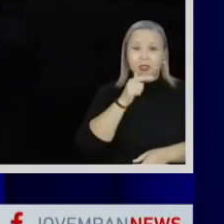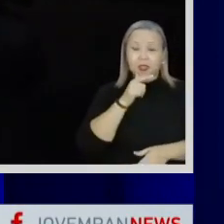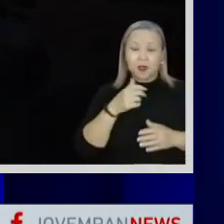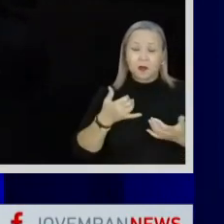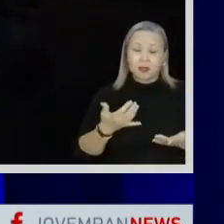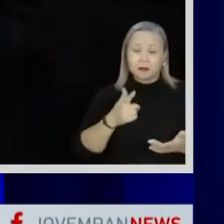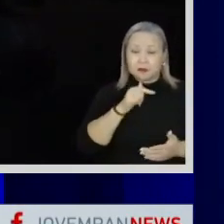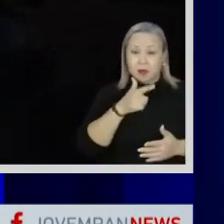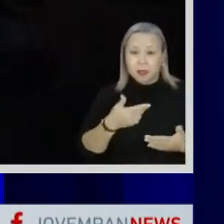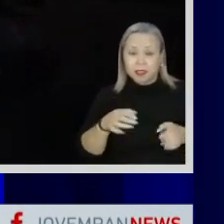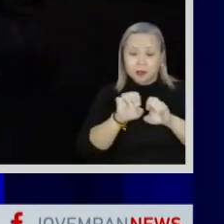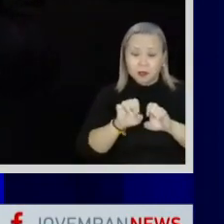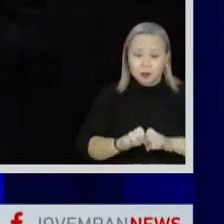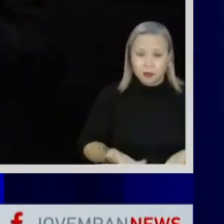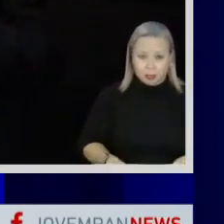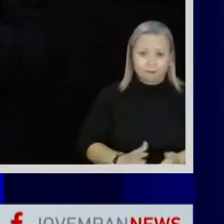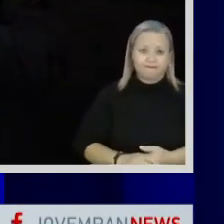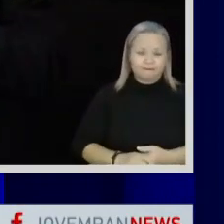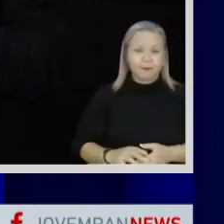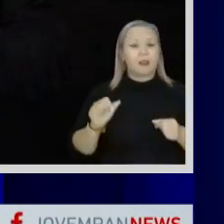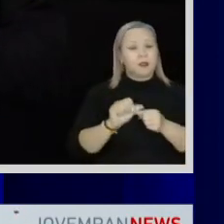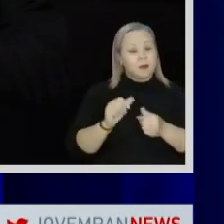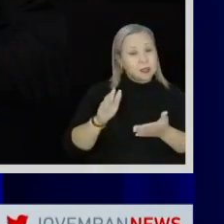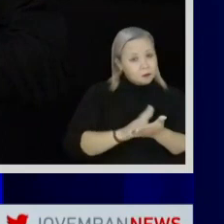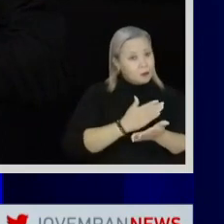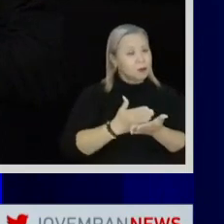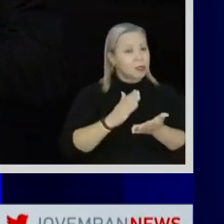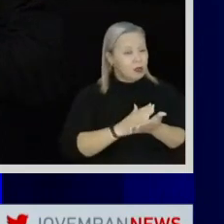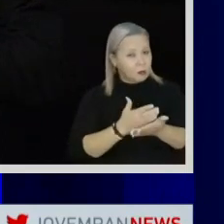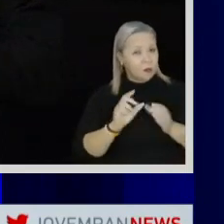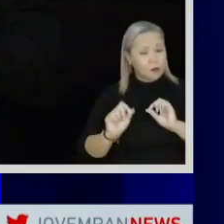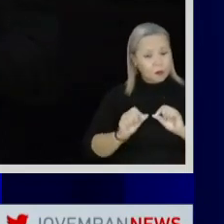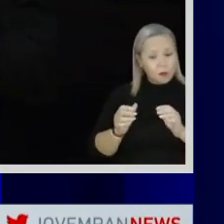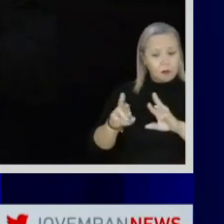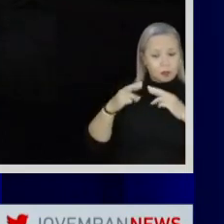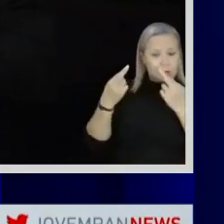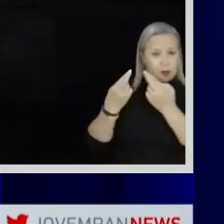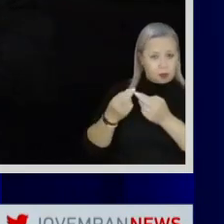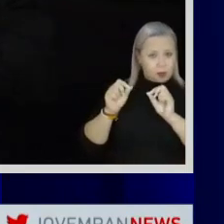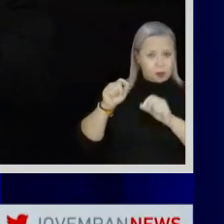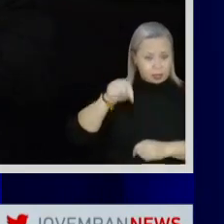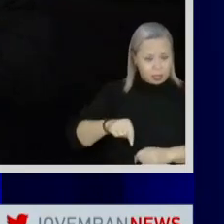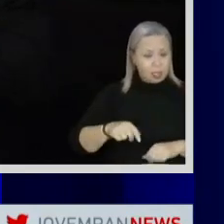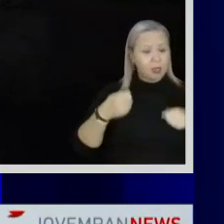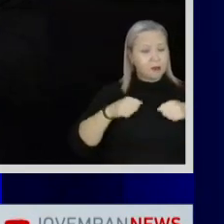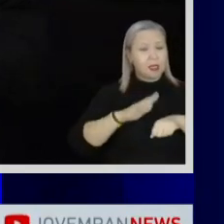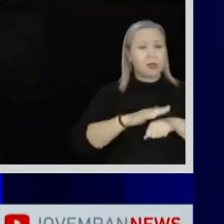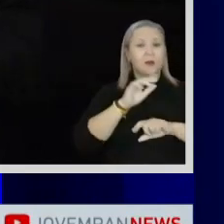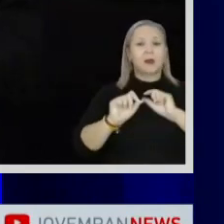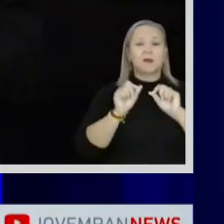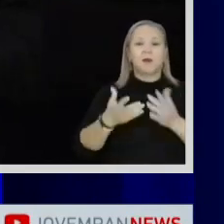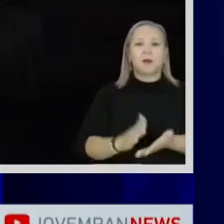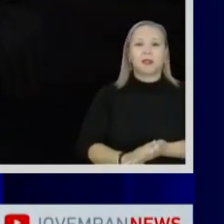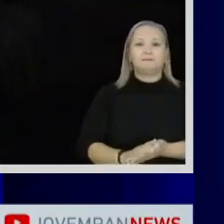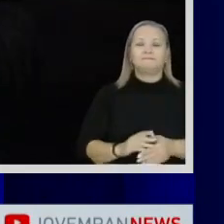não é questionar de maneira lúcida. Sim. O que acontece na realidade, o que acontece no poder, o que acontece